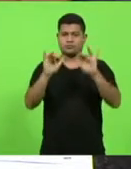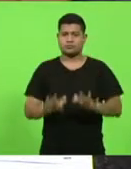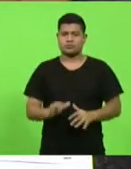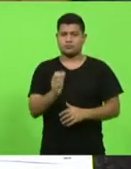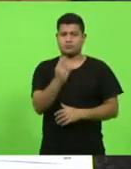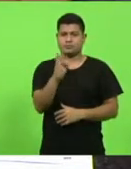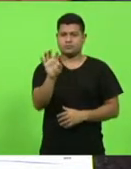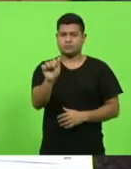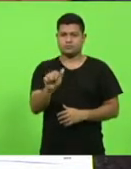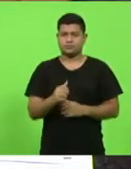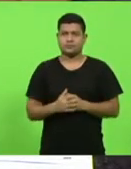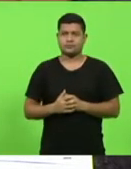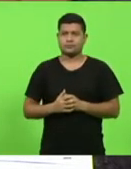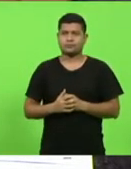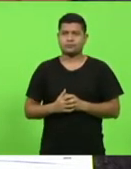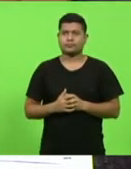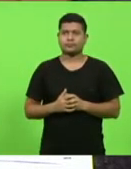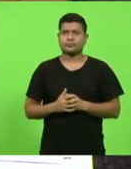ata.